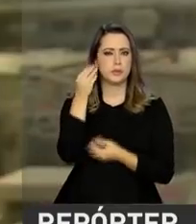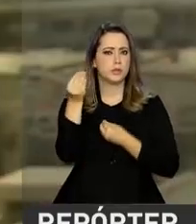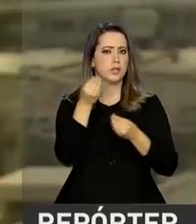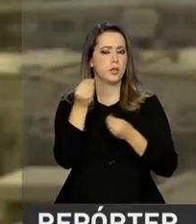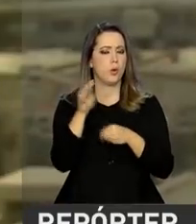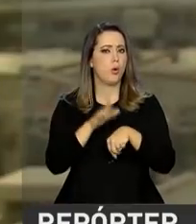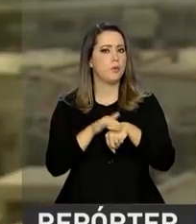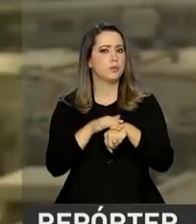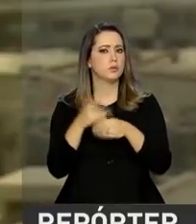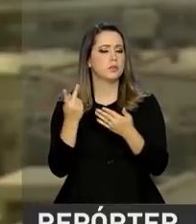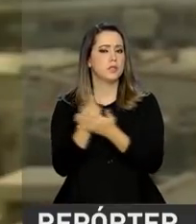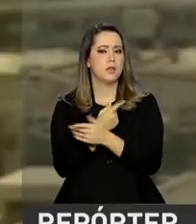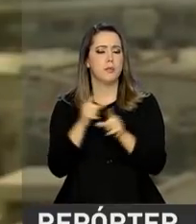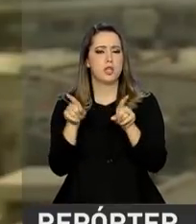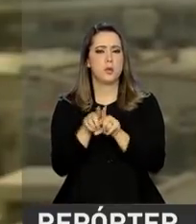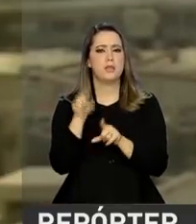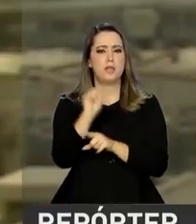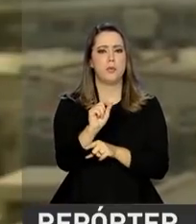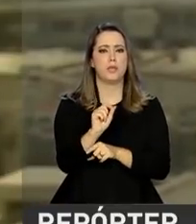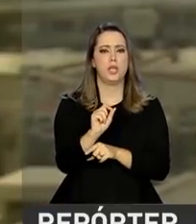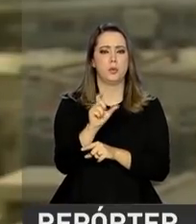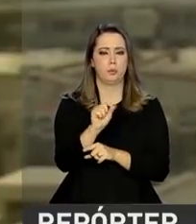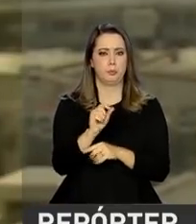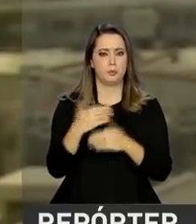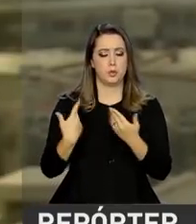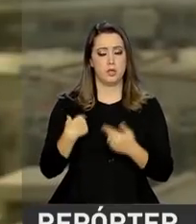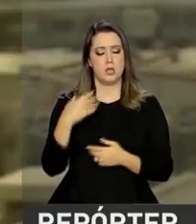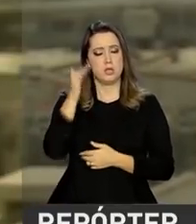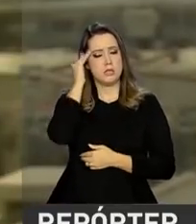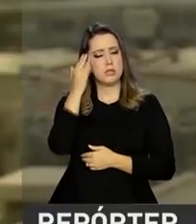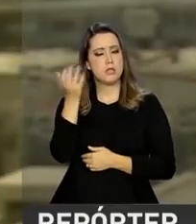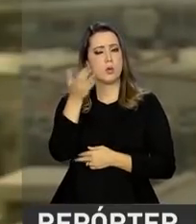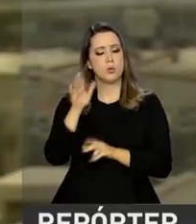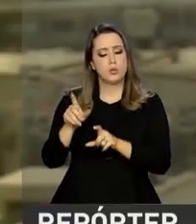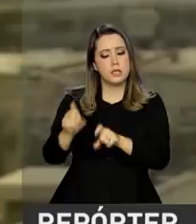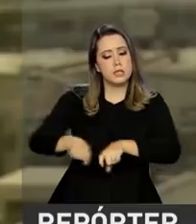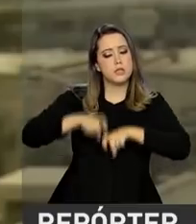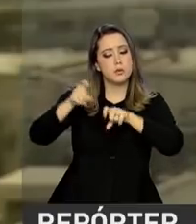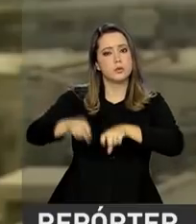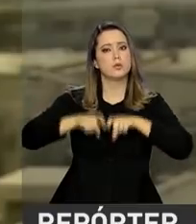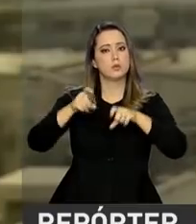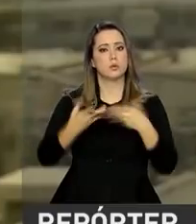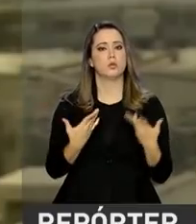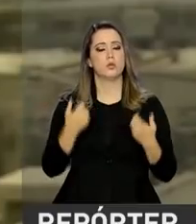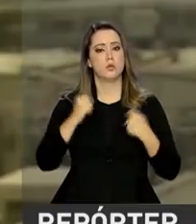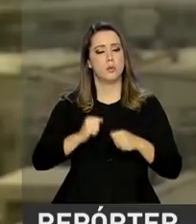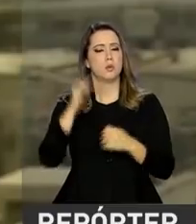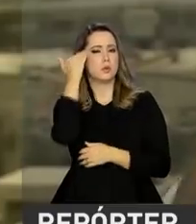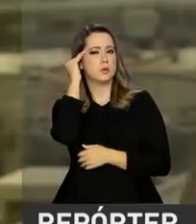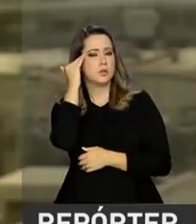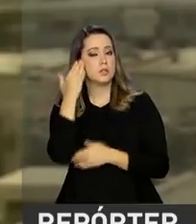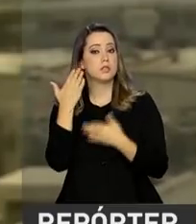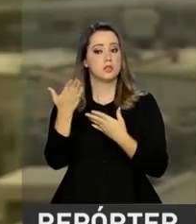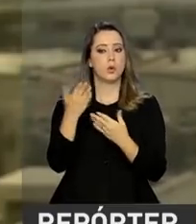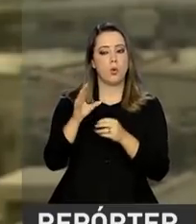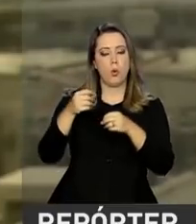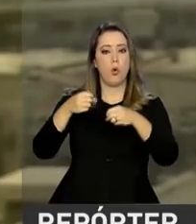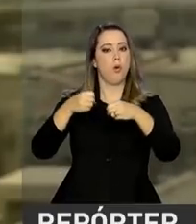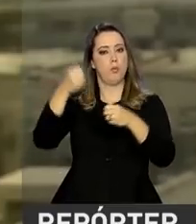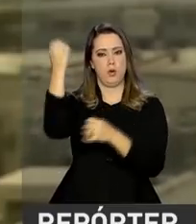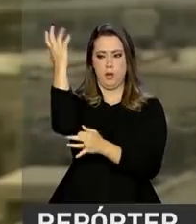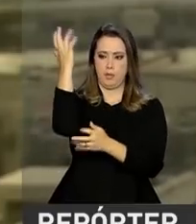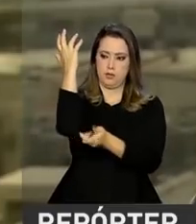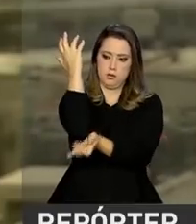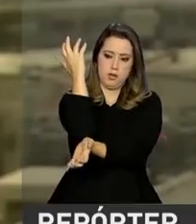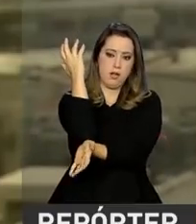eu estou interessado, por exemplo, em agricultura, eu posso estar interessado em entender como que a raiz de uma